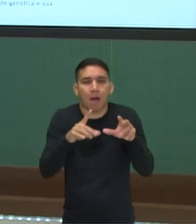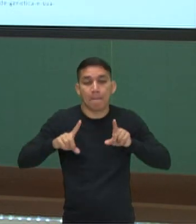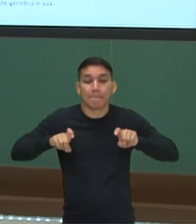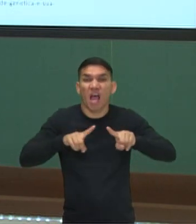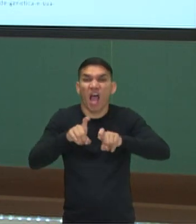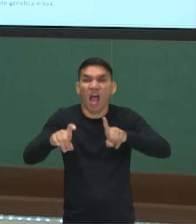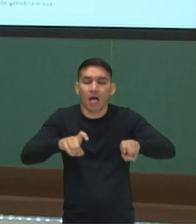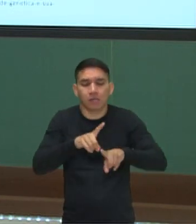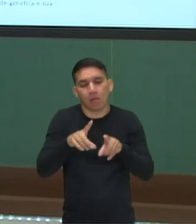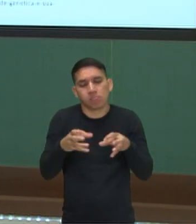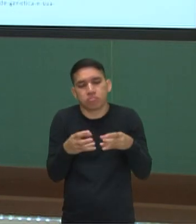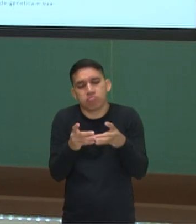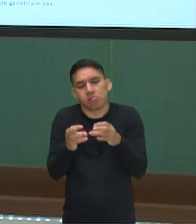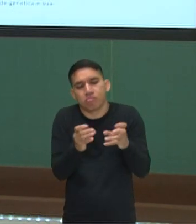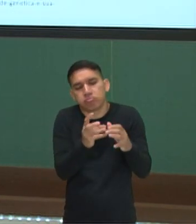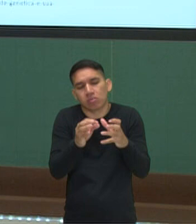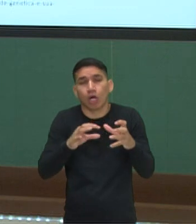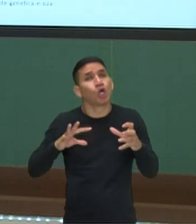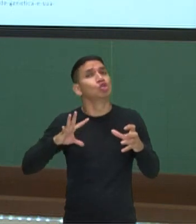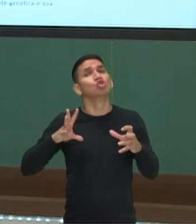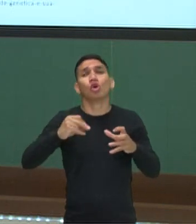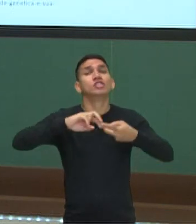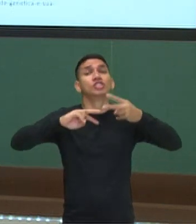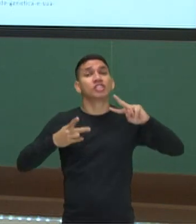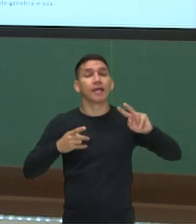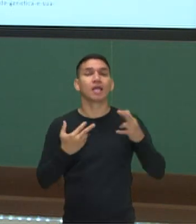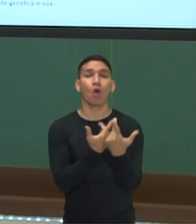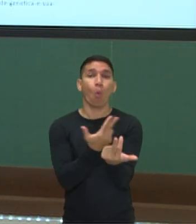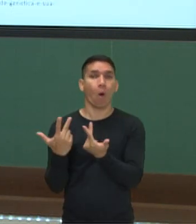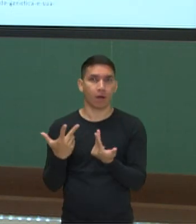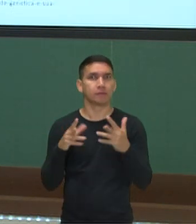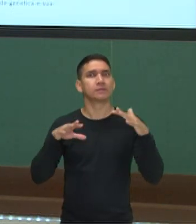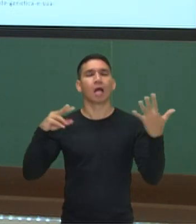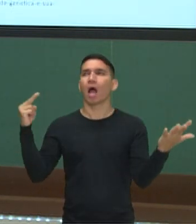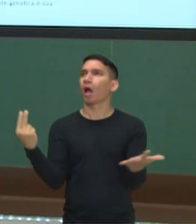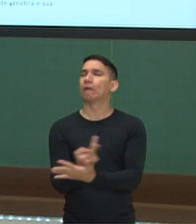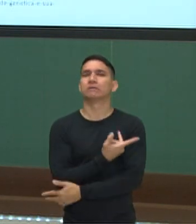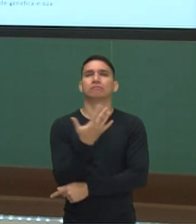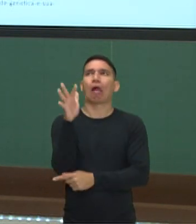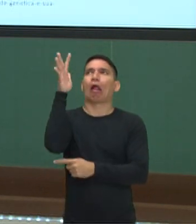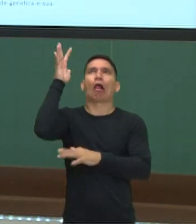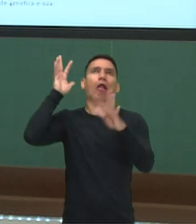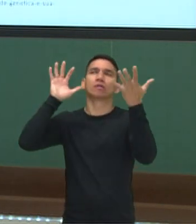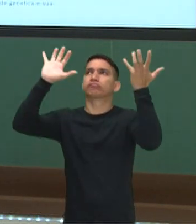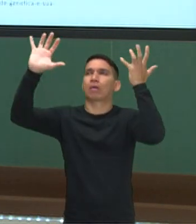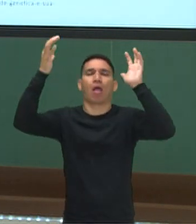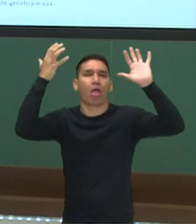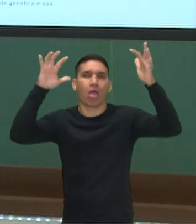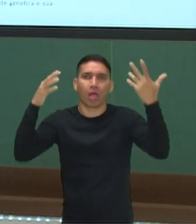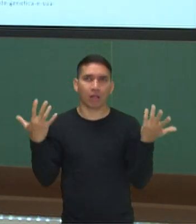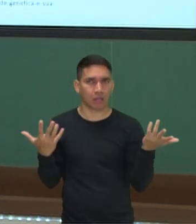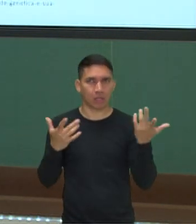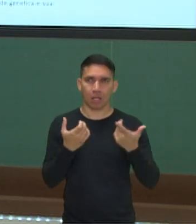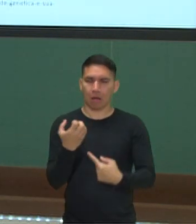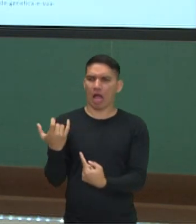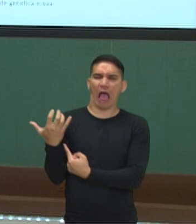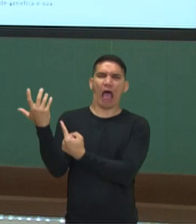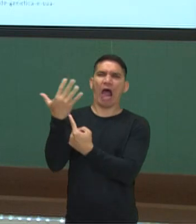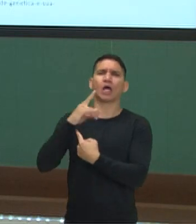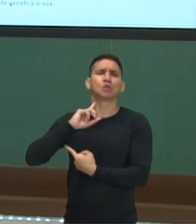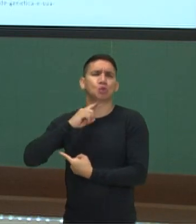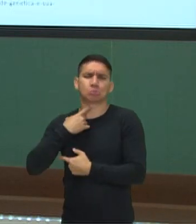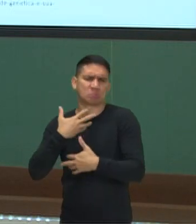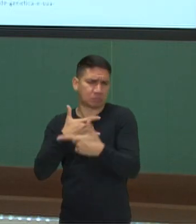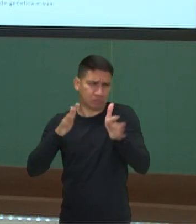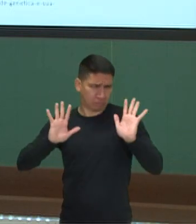geneticamente iguais. Aí, uma mudança ambiental, uma mudança no clima, algum gás poluente, alguma